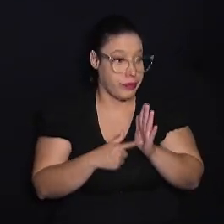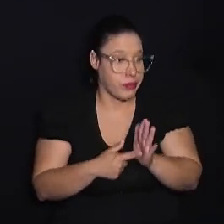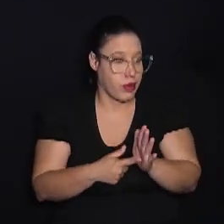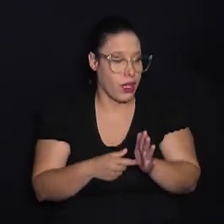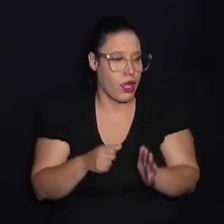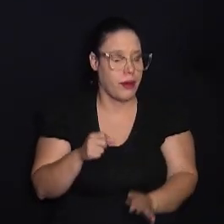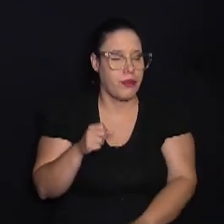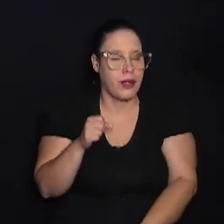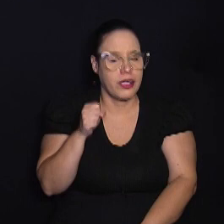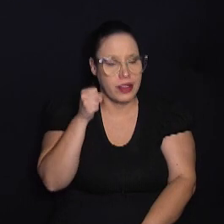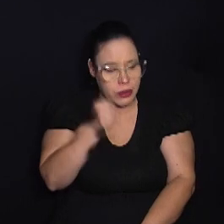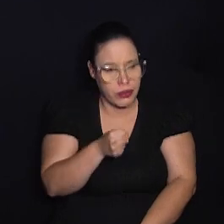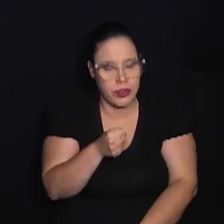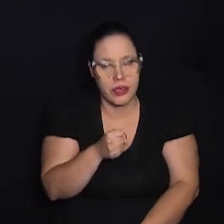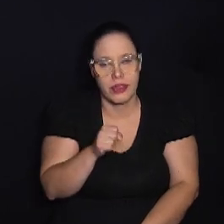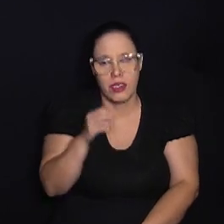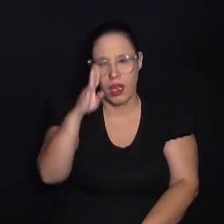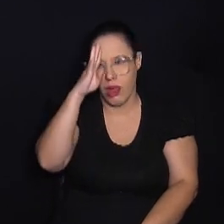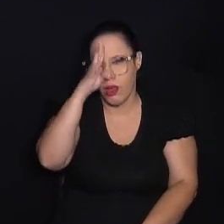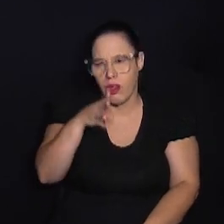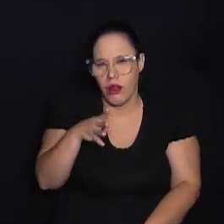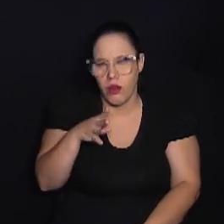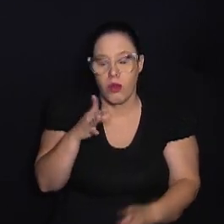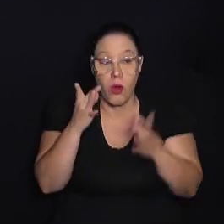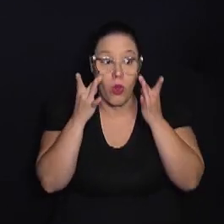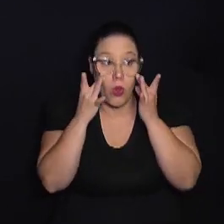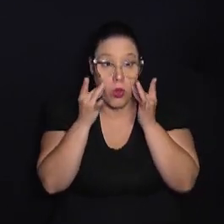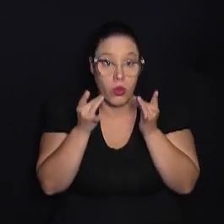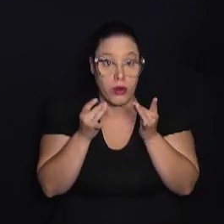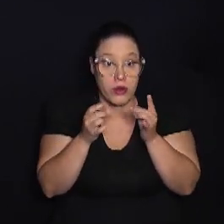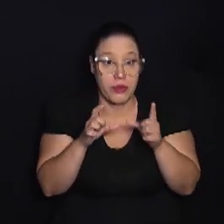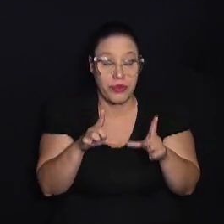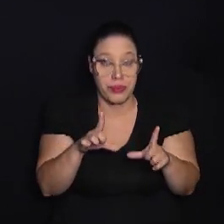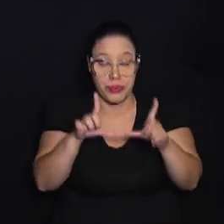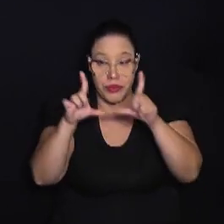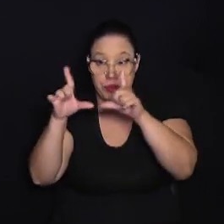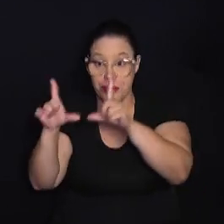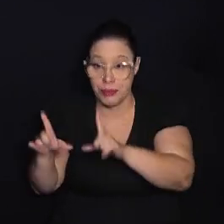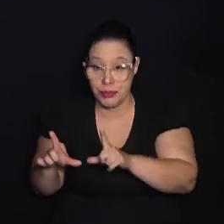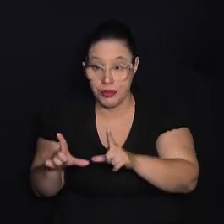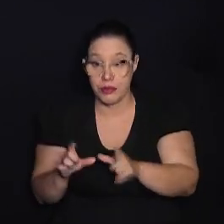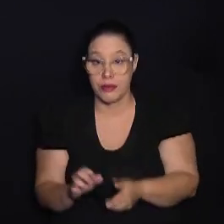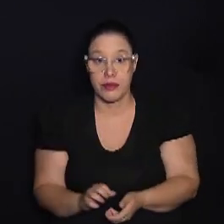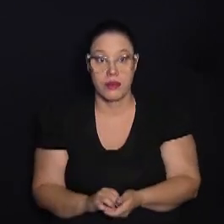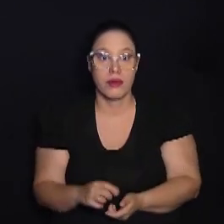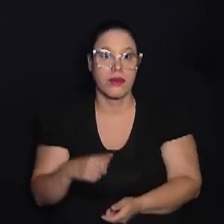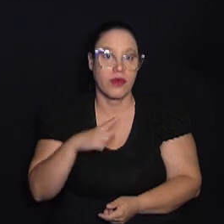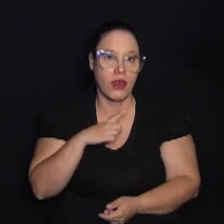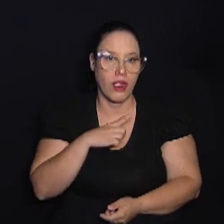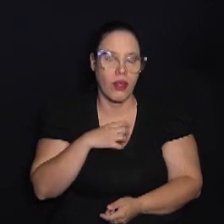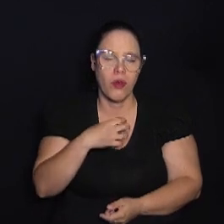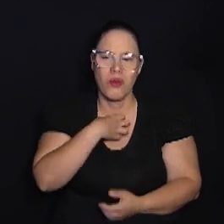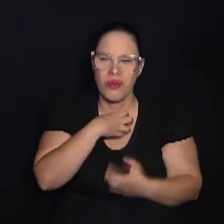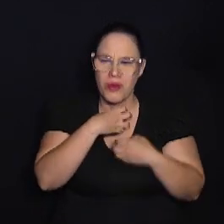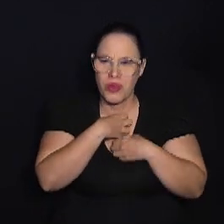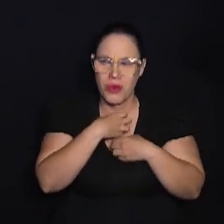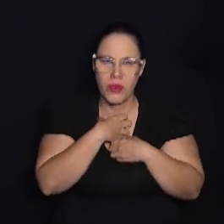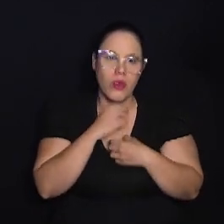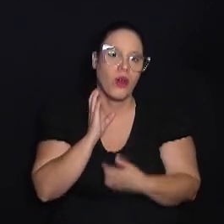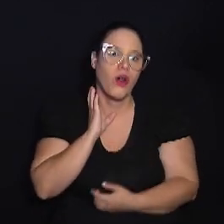os principais sinais de alerta, né, para as pessoas que estão em casa, tem aí algum sintoma, algum